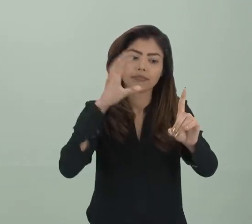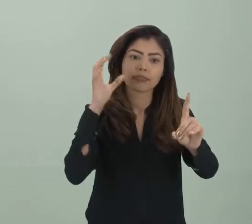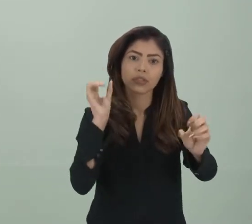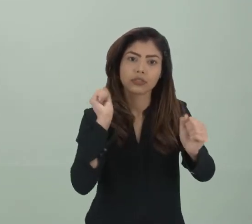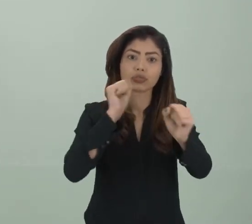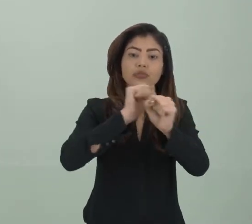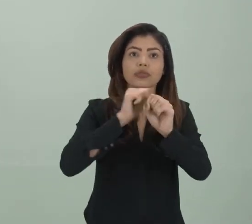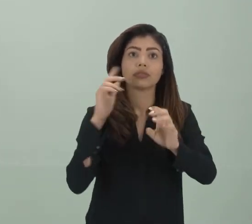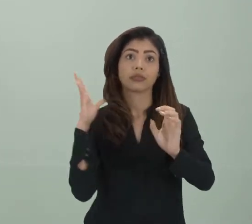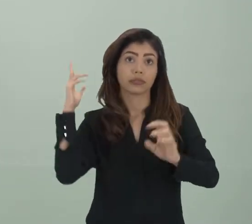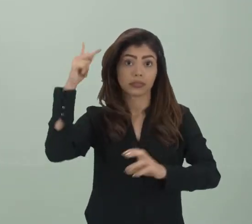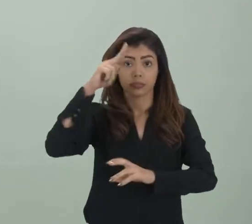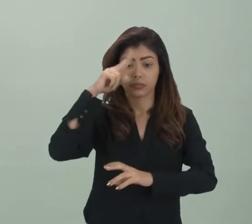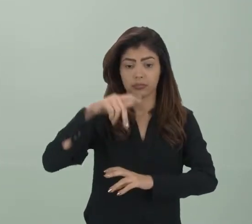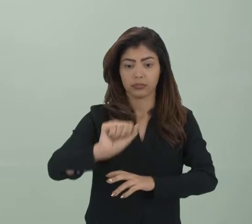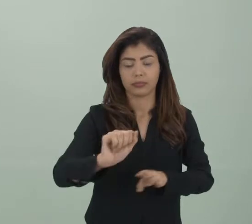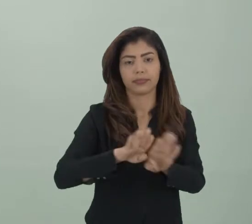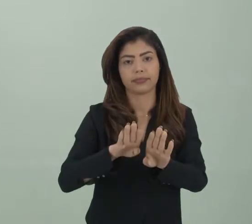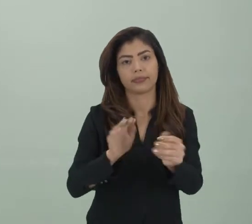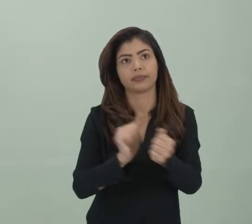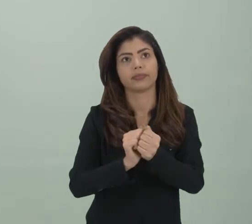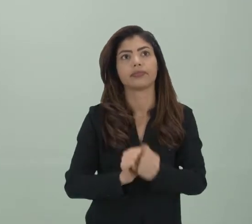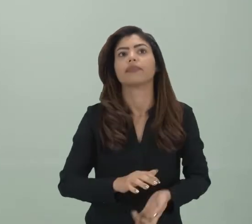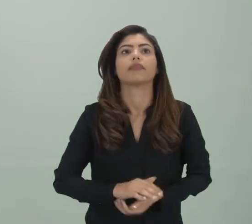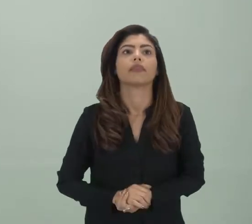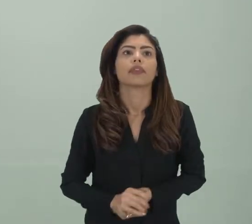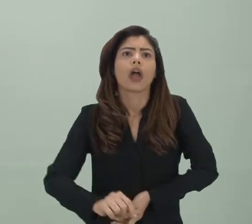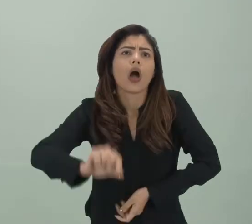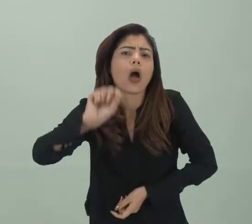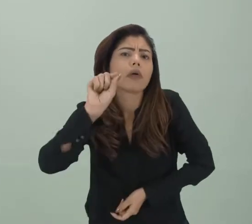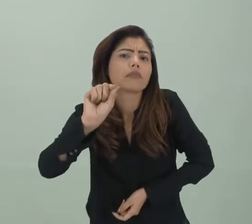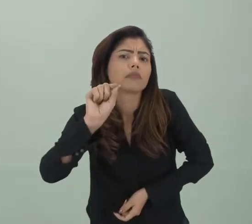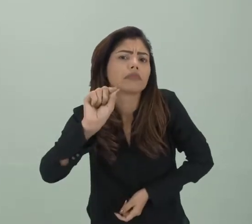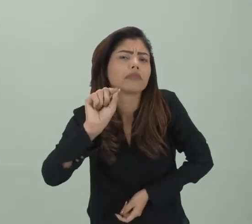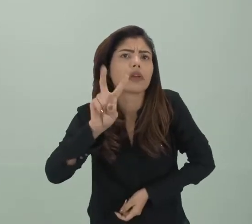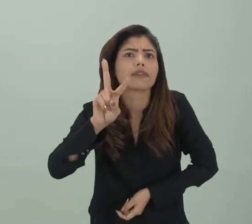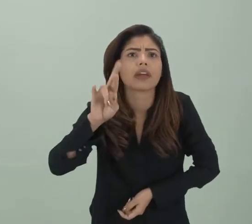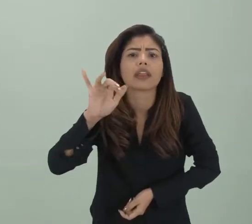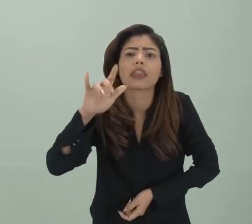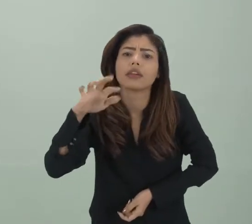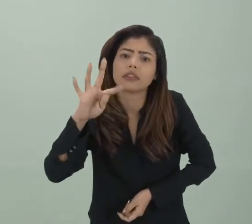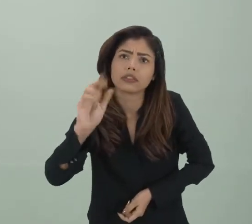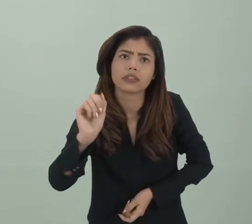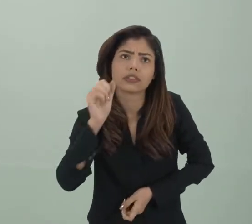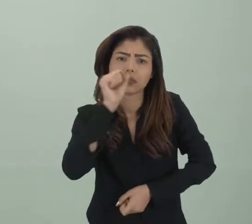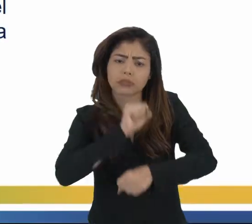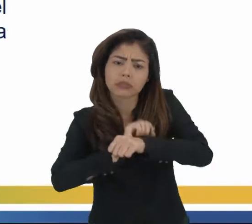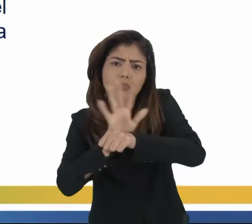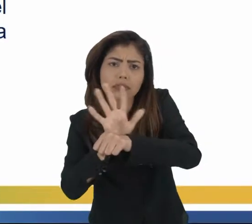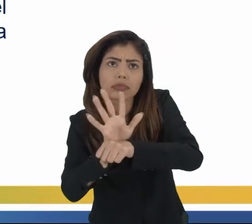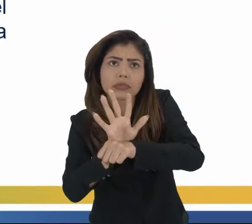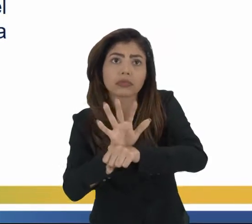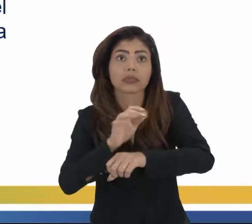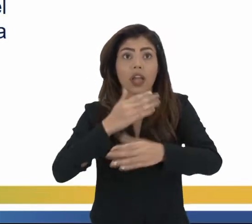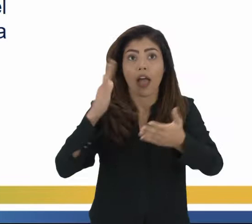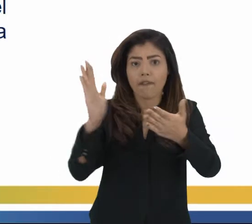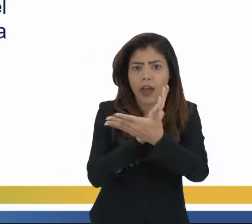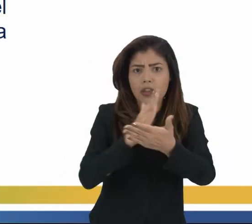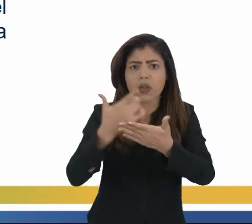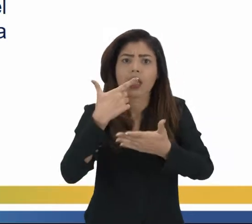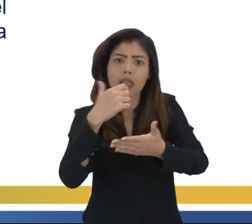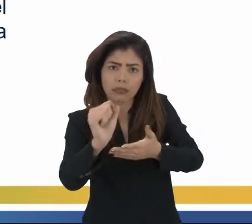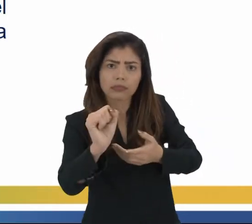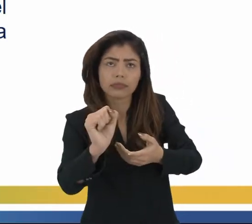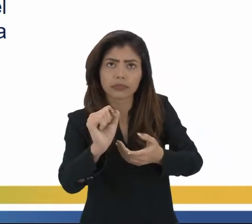história. Primeiro, que são variantes? Olha aqui no slide. La variación